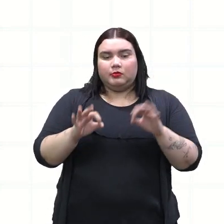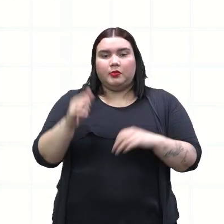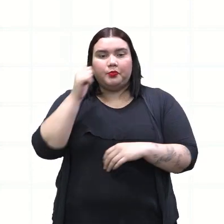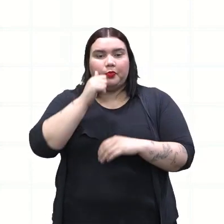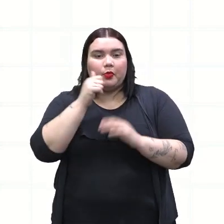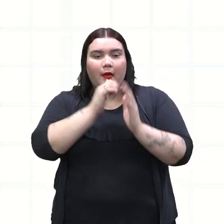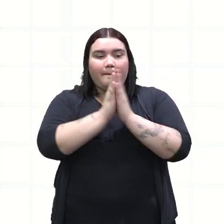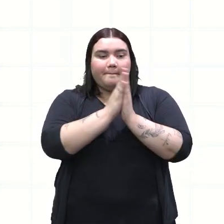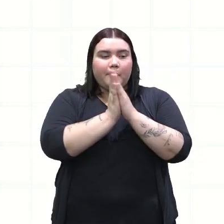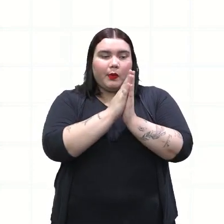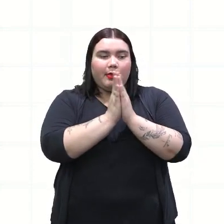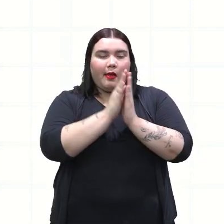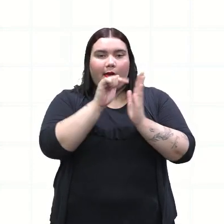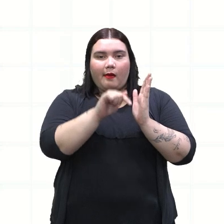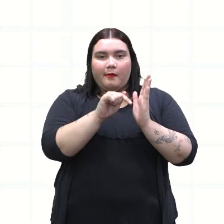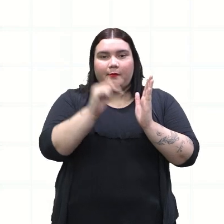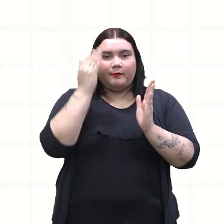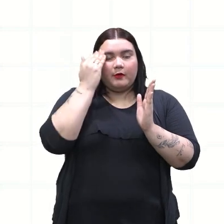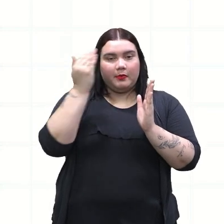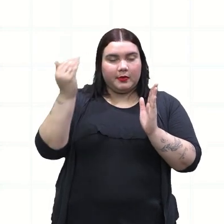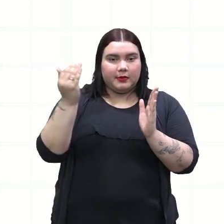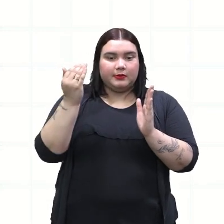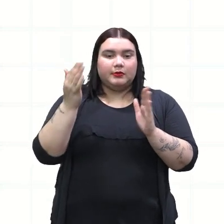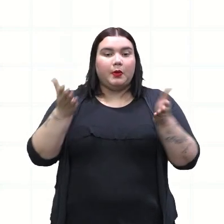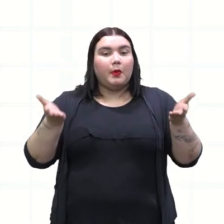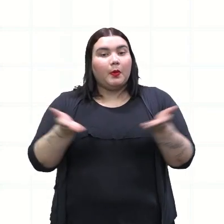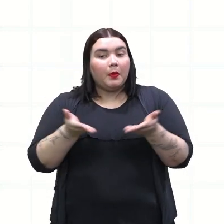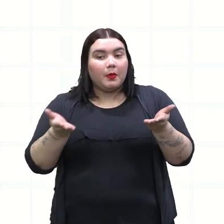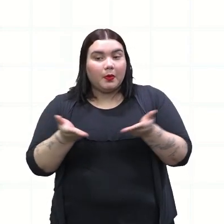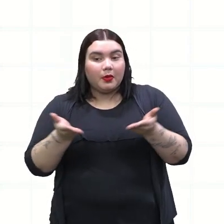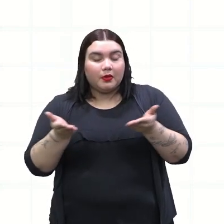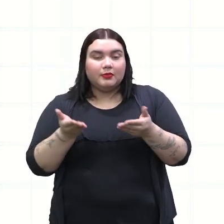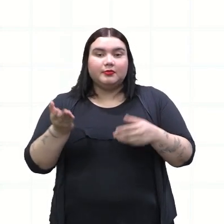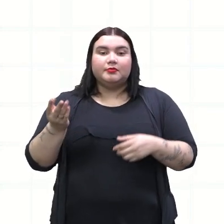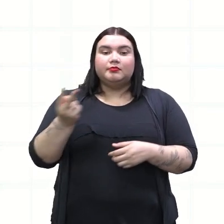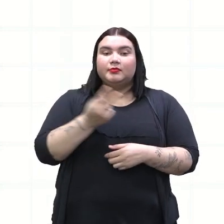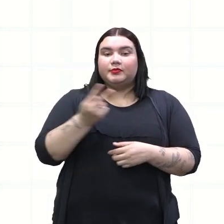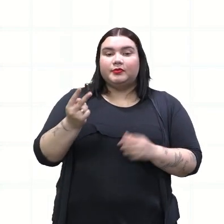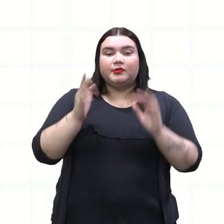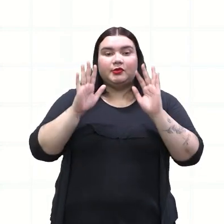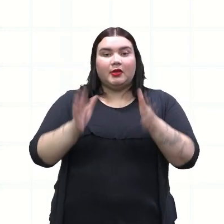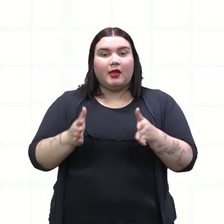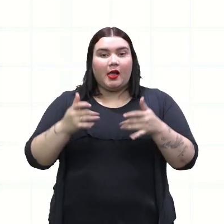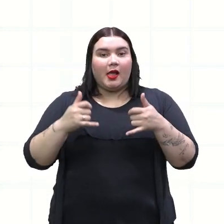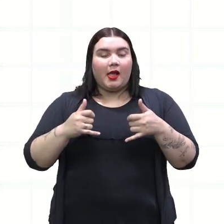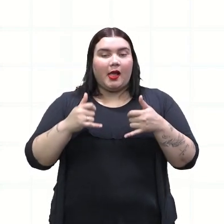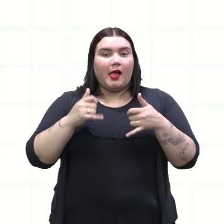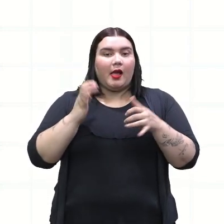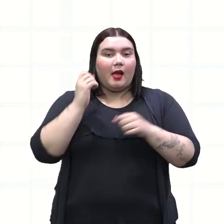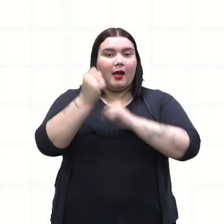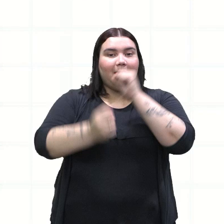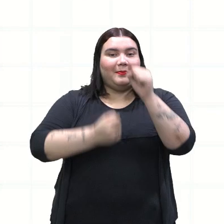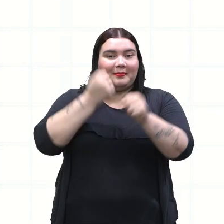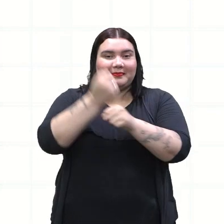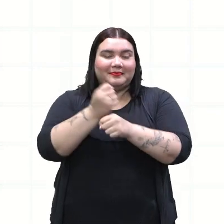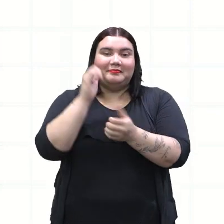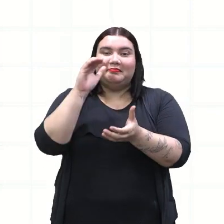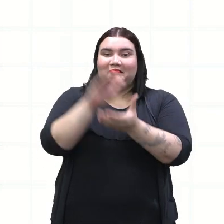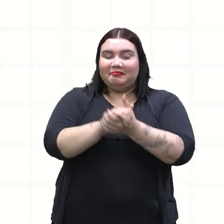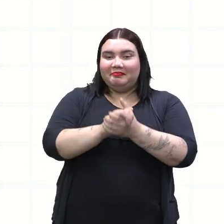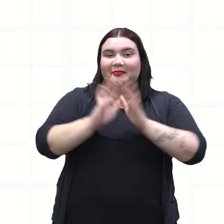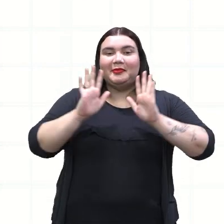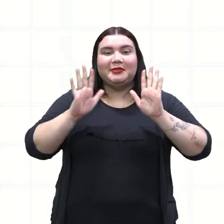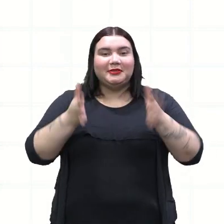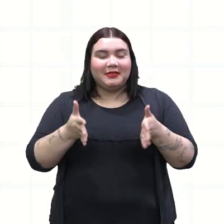bonequinha que era muito famosa lá. E hoje em dia, ele já até fez aniversário de casamento, né? Então, isso é